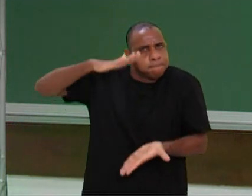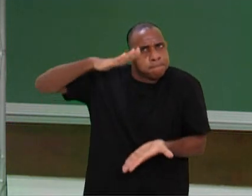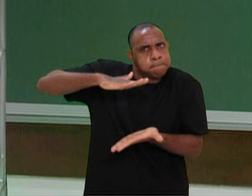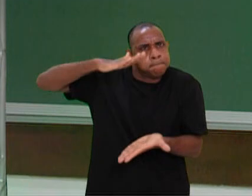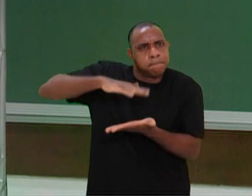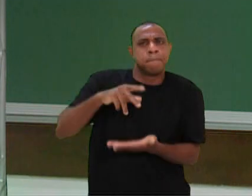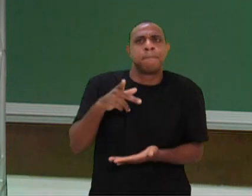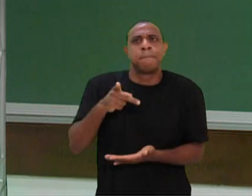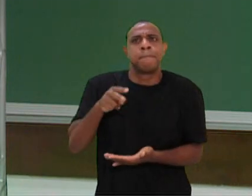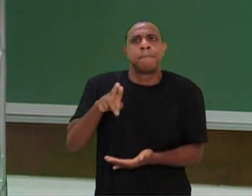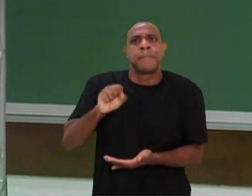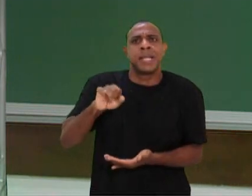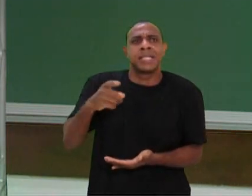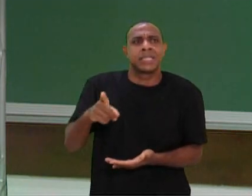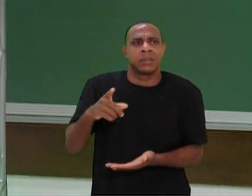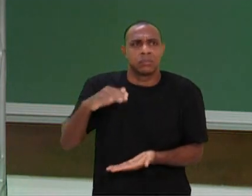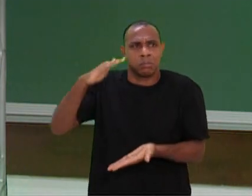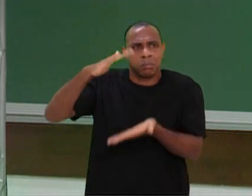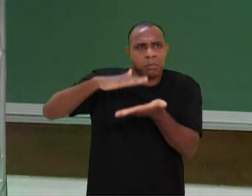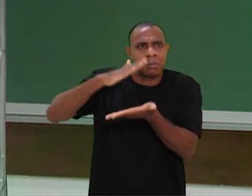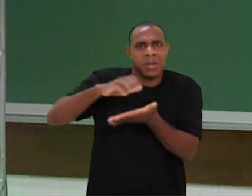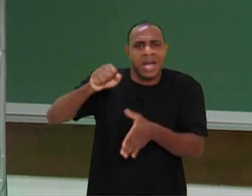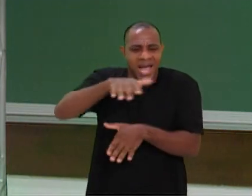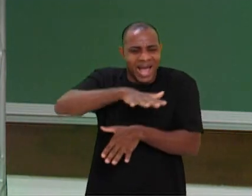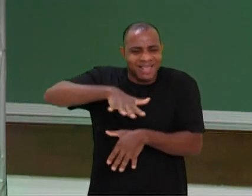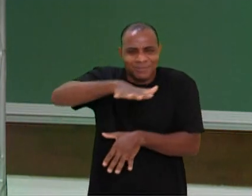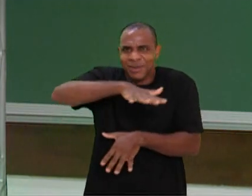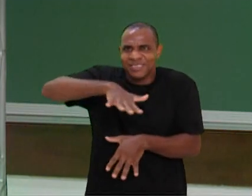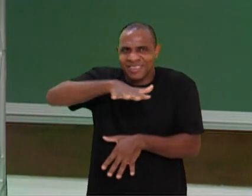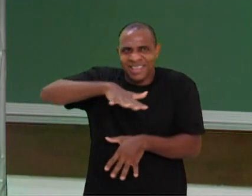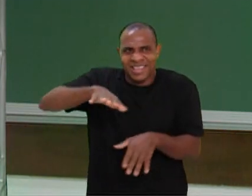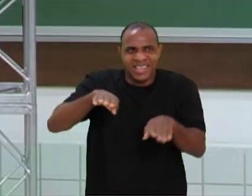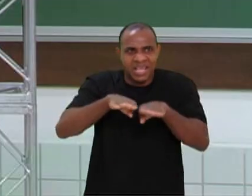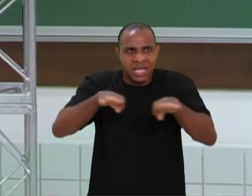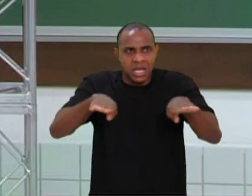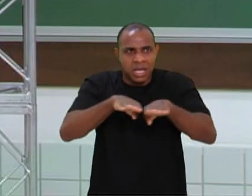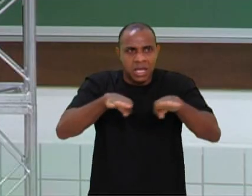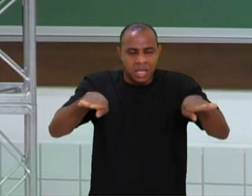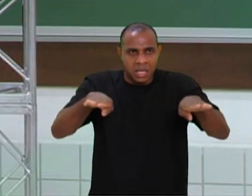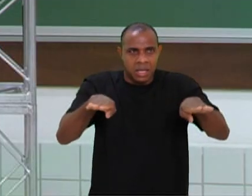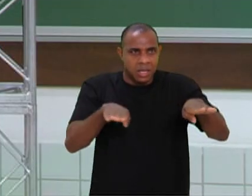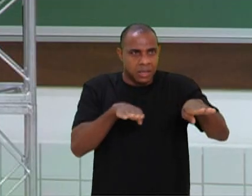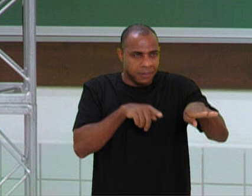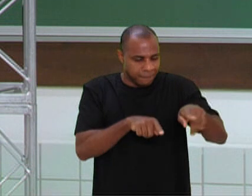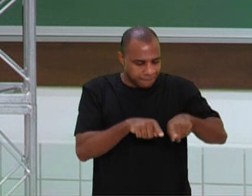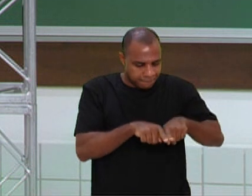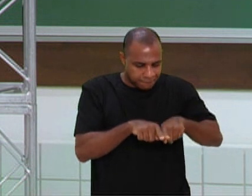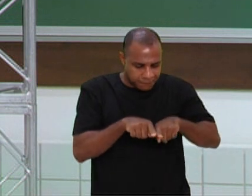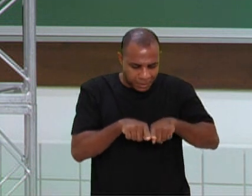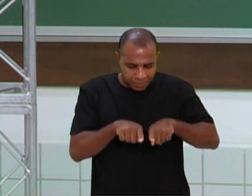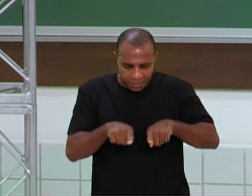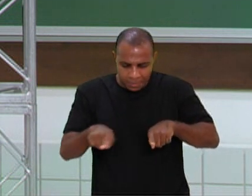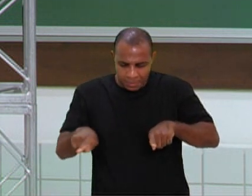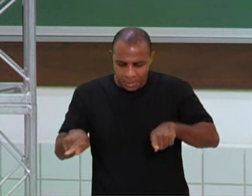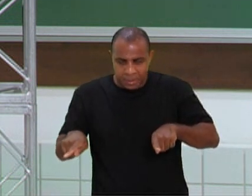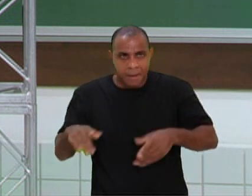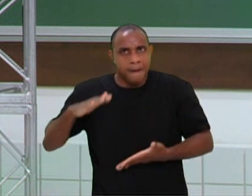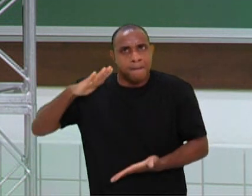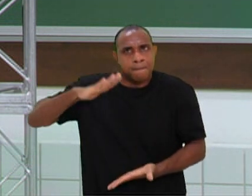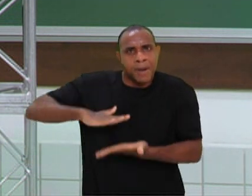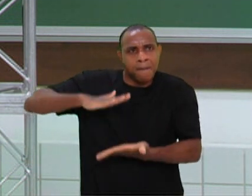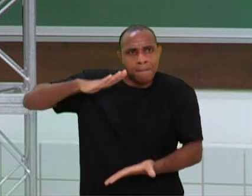ponto aqui, por exemplo, eu coloquei aqui um ponto aleatório, tu vai perceber que a pressão sobre cada ponto desse aqui permanece